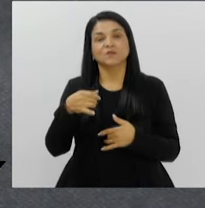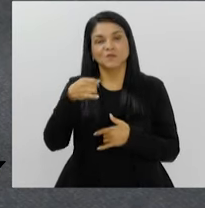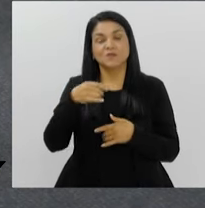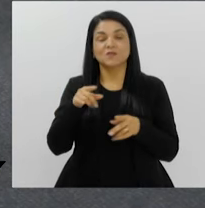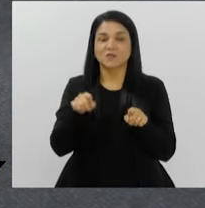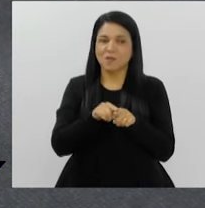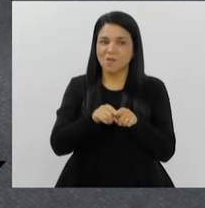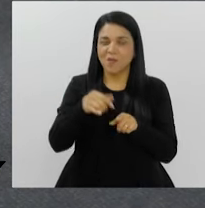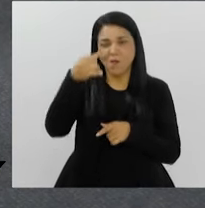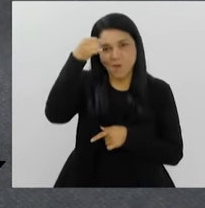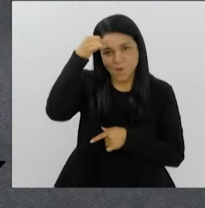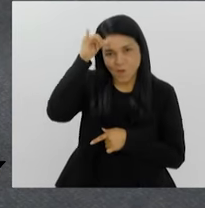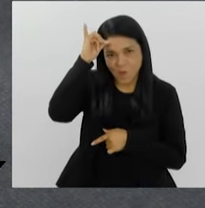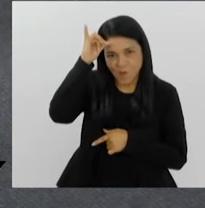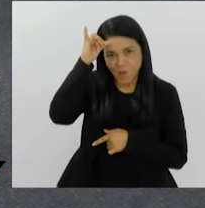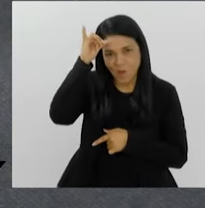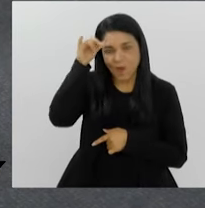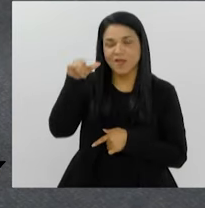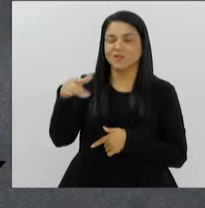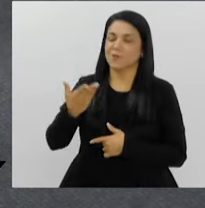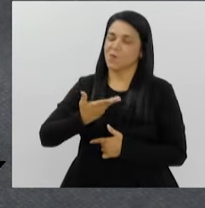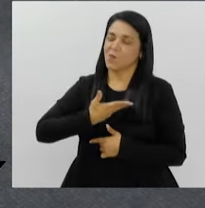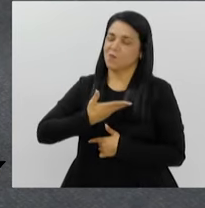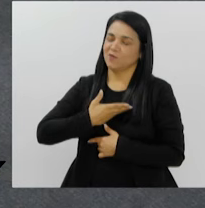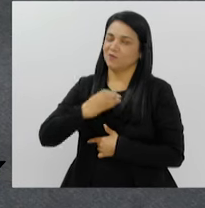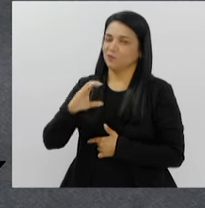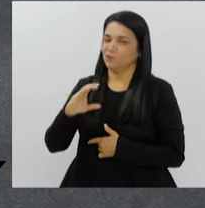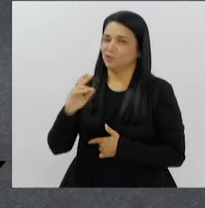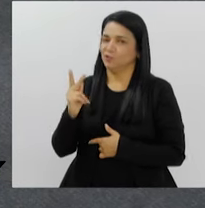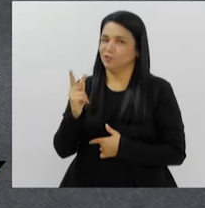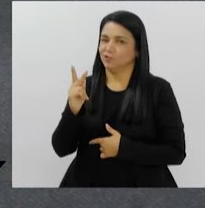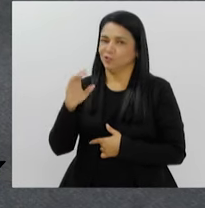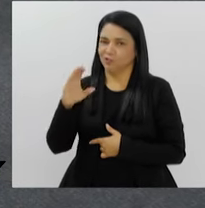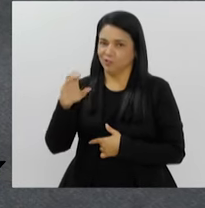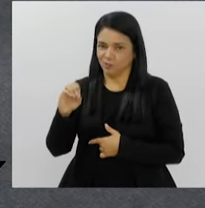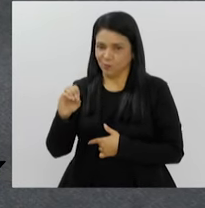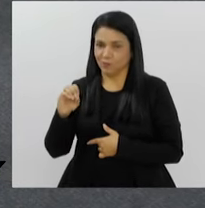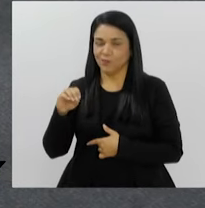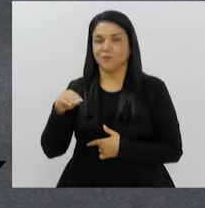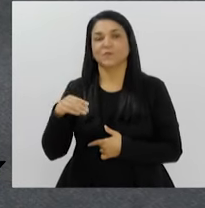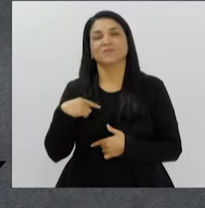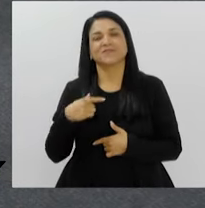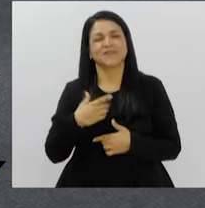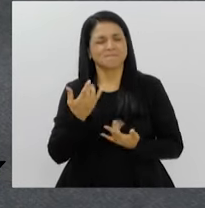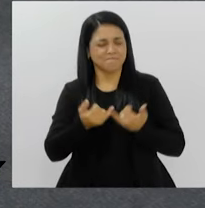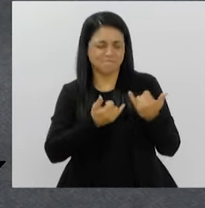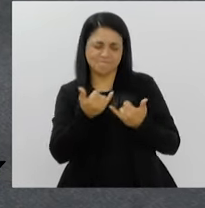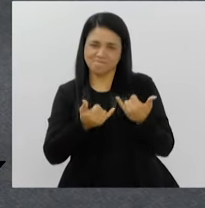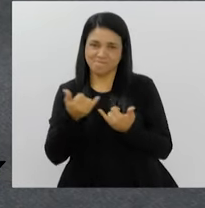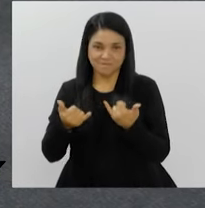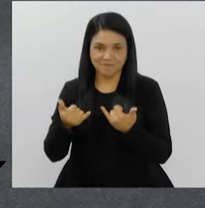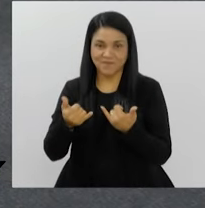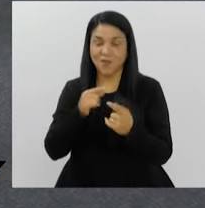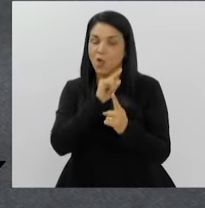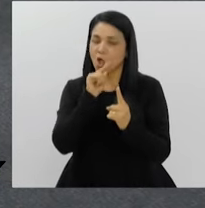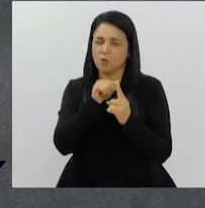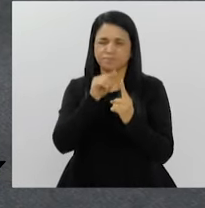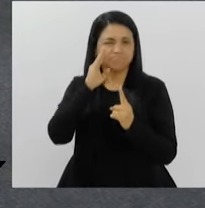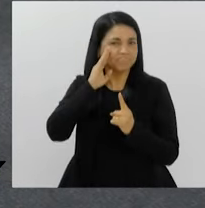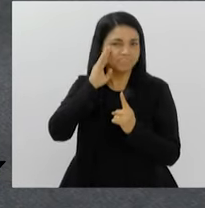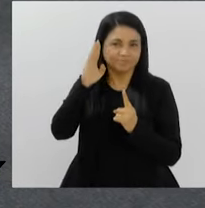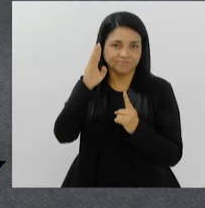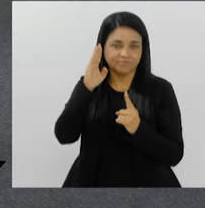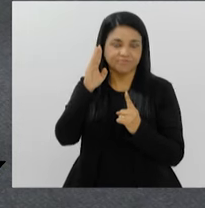boizinhos do meu companheiro Chico Machado. Eu brinco sempre com ele. Esse é o objetivo, né?